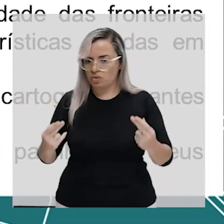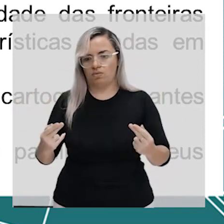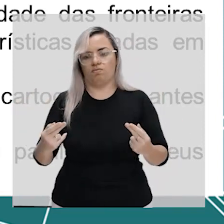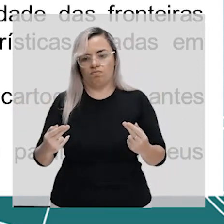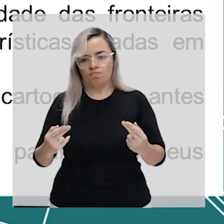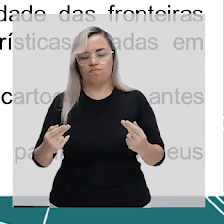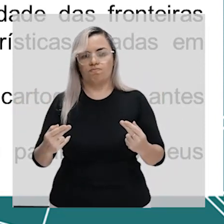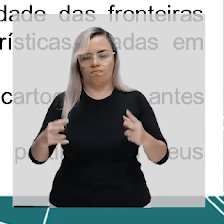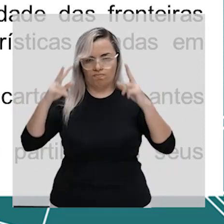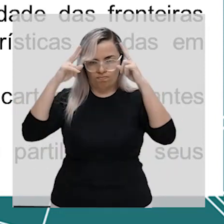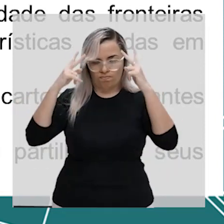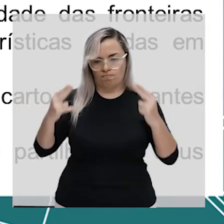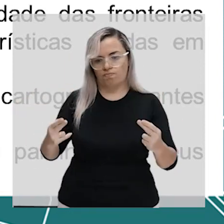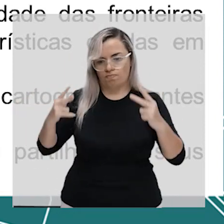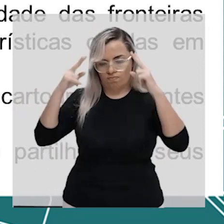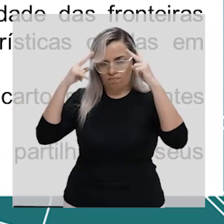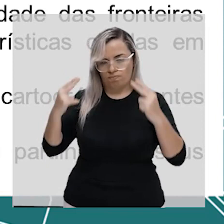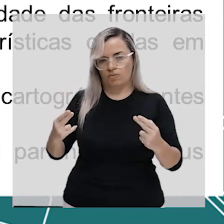naturais.